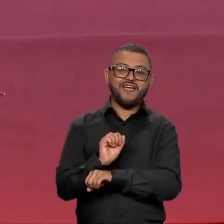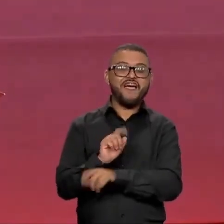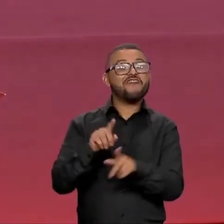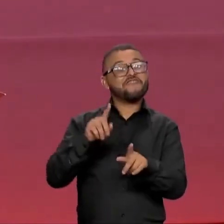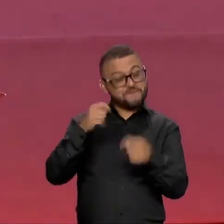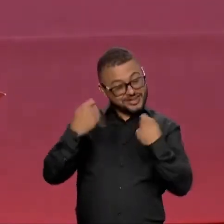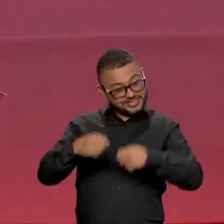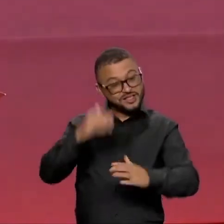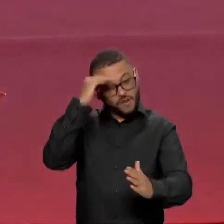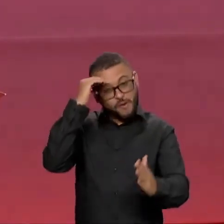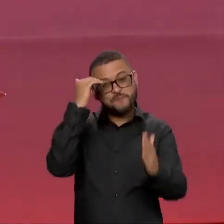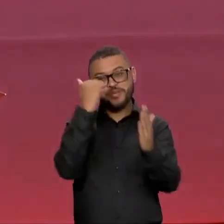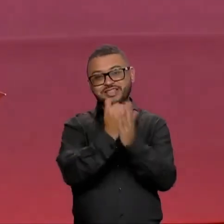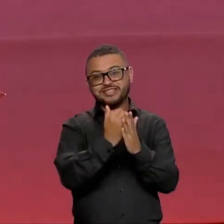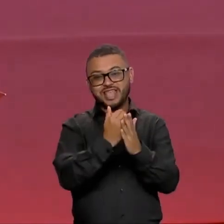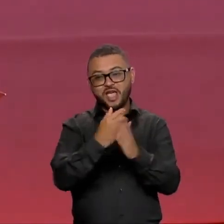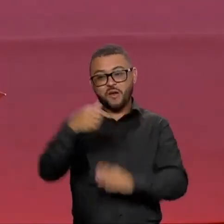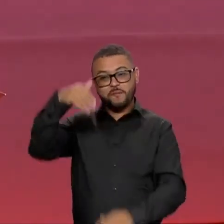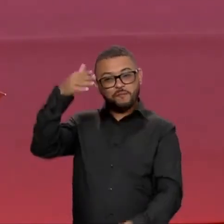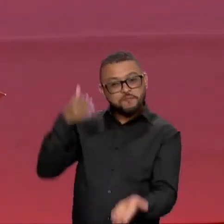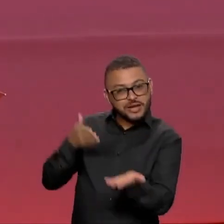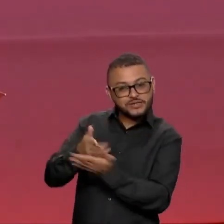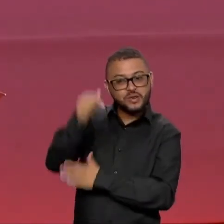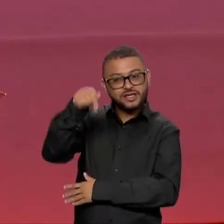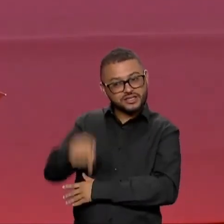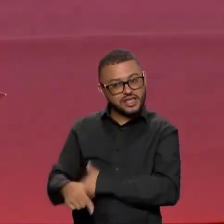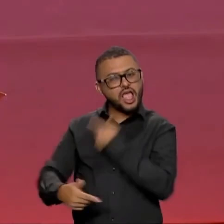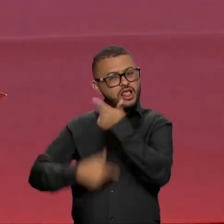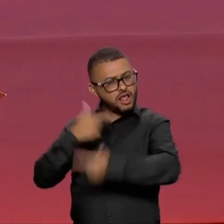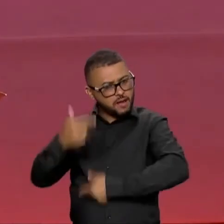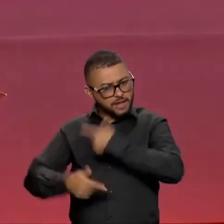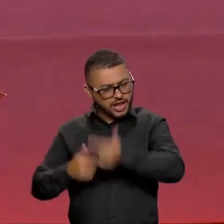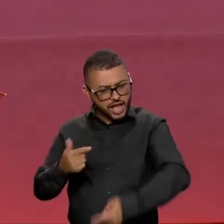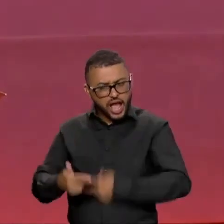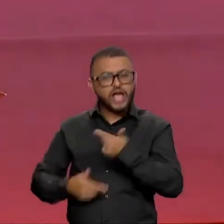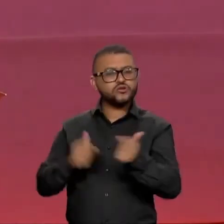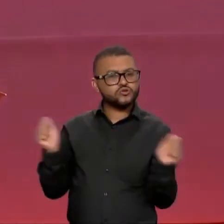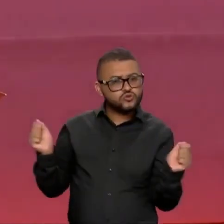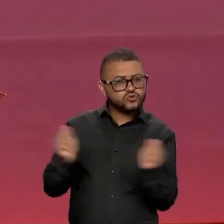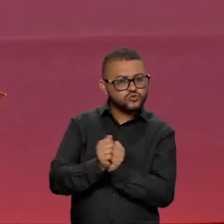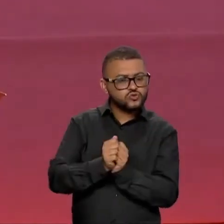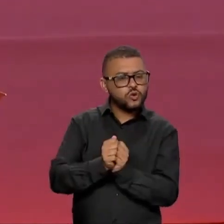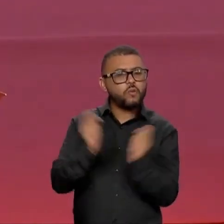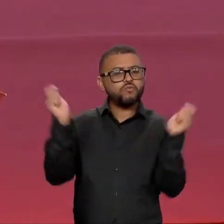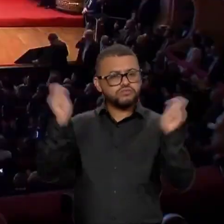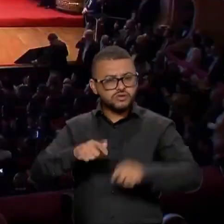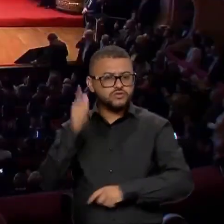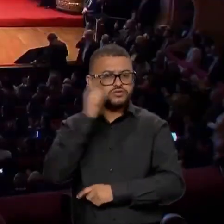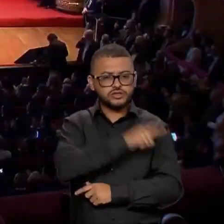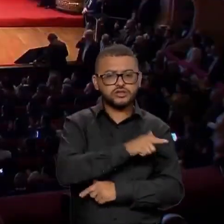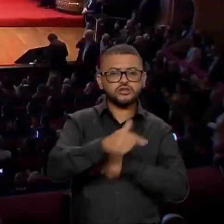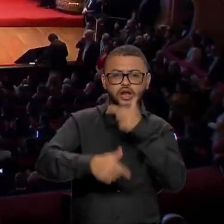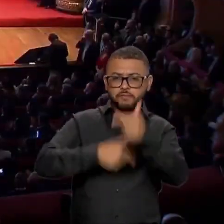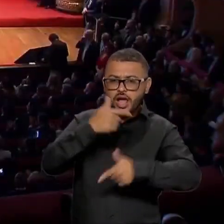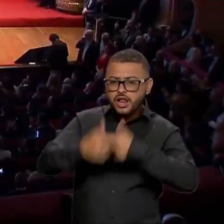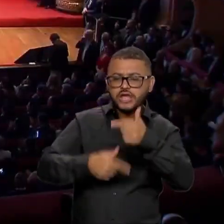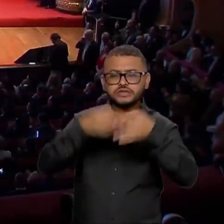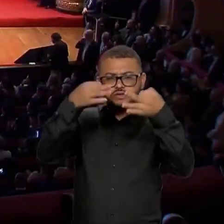cumprir o que foi aprovado aqui e trabalhar muito para que a gente possa executar esse